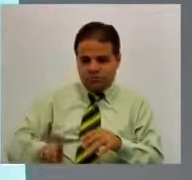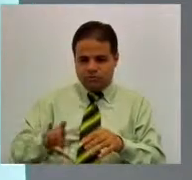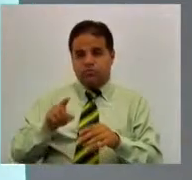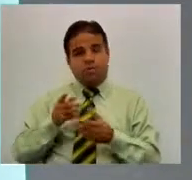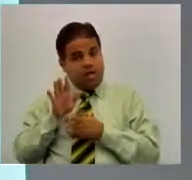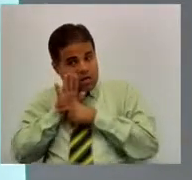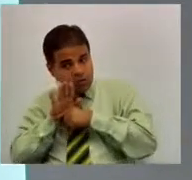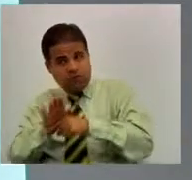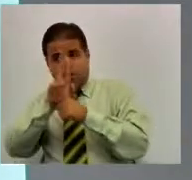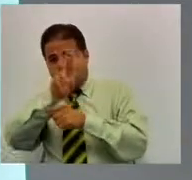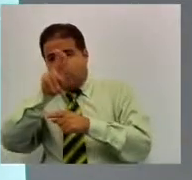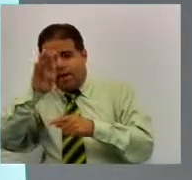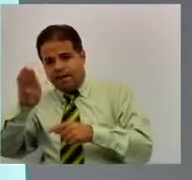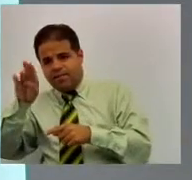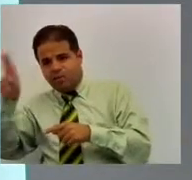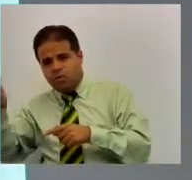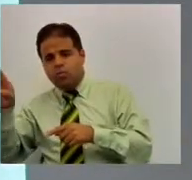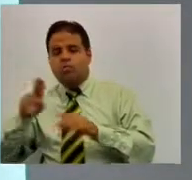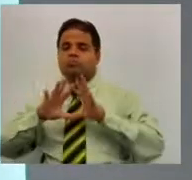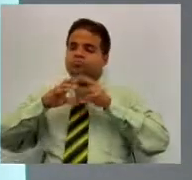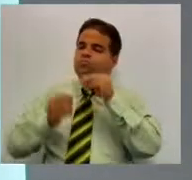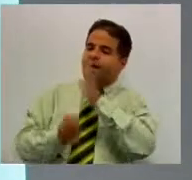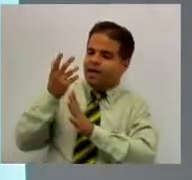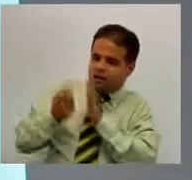a criação de um órgão próprio para isso.